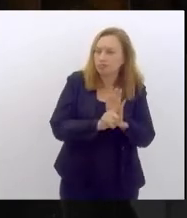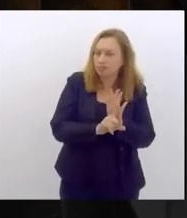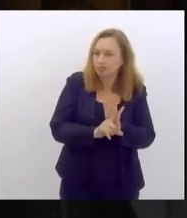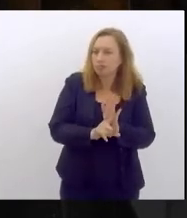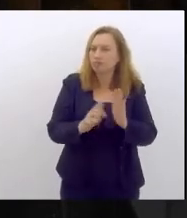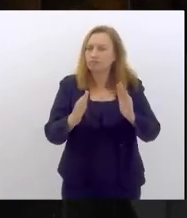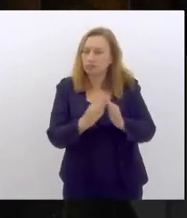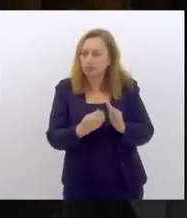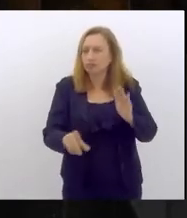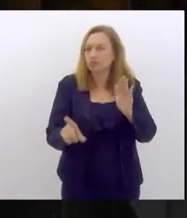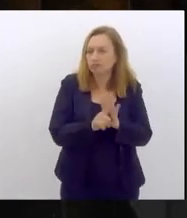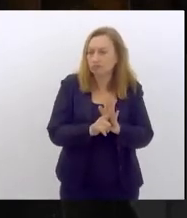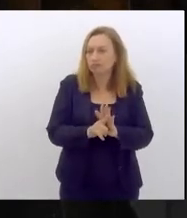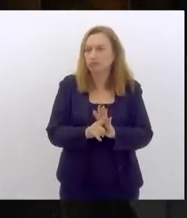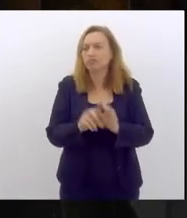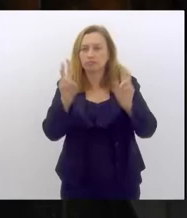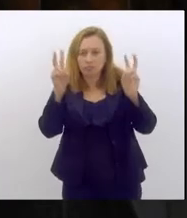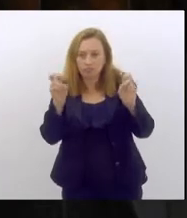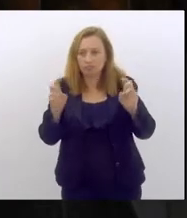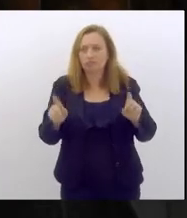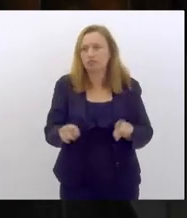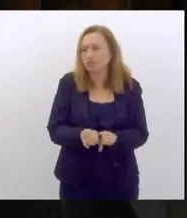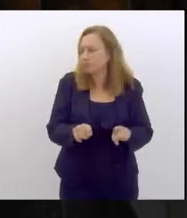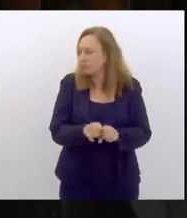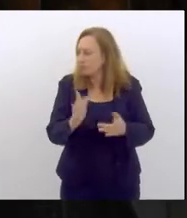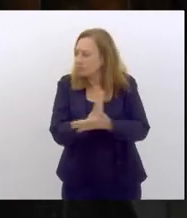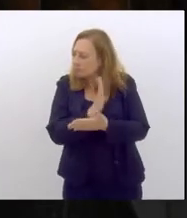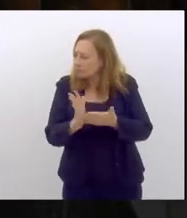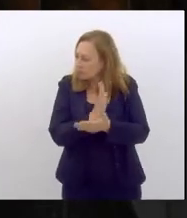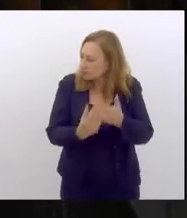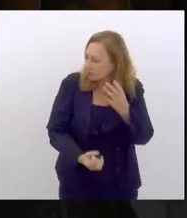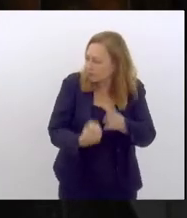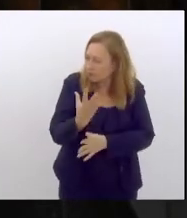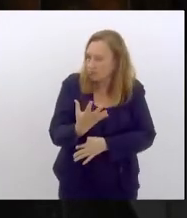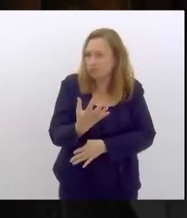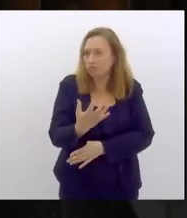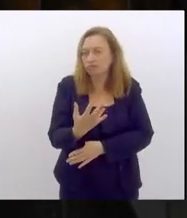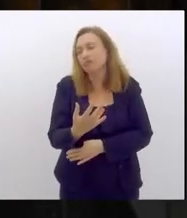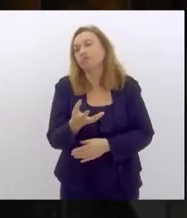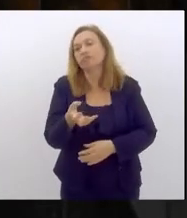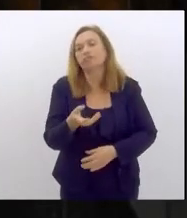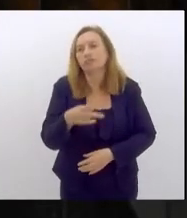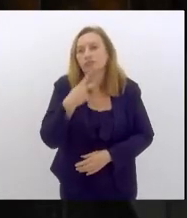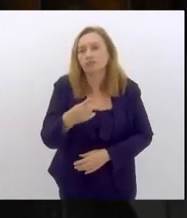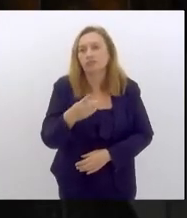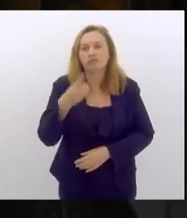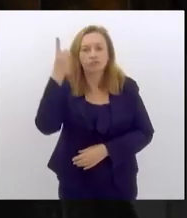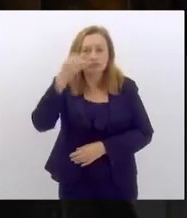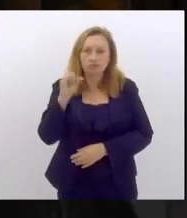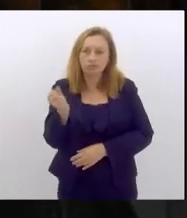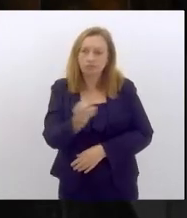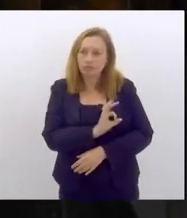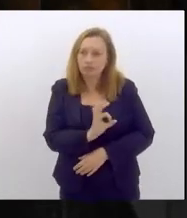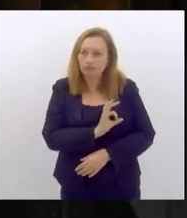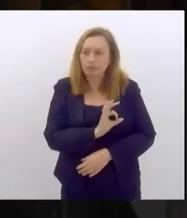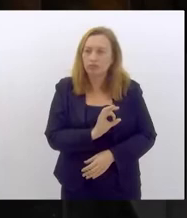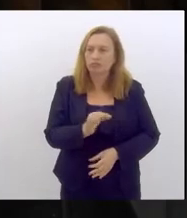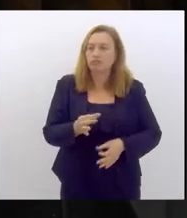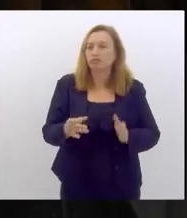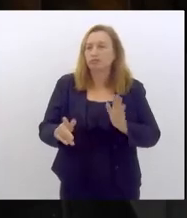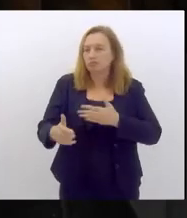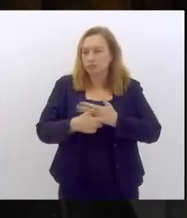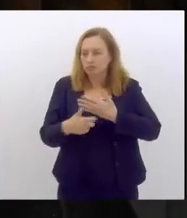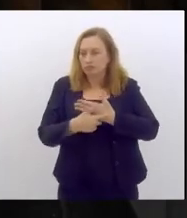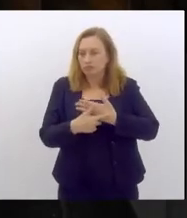nessa casa a respeito disso. Além disso, eu fiz algumas emendas que eu queria destacar. Primeiro, colocando, deputada Marta, o papel do Tribunal de Contas do Estado,